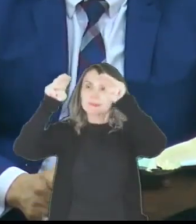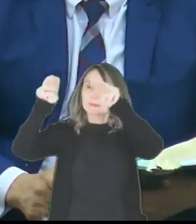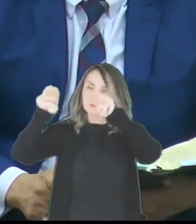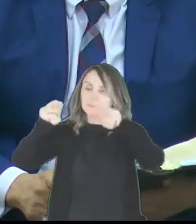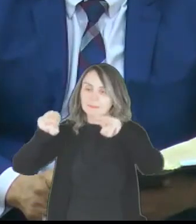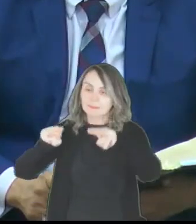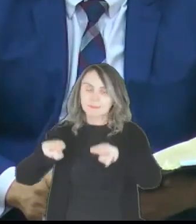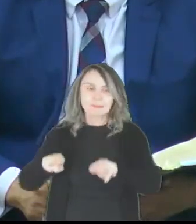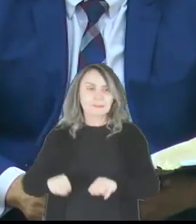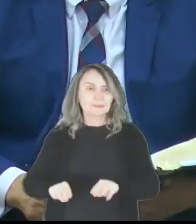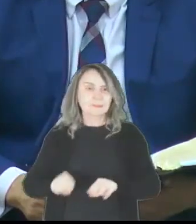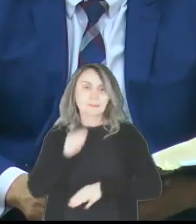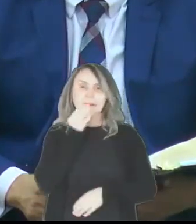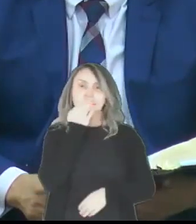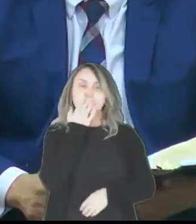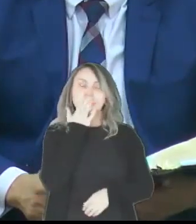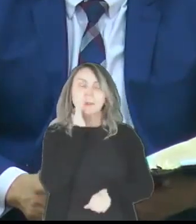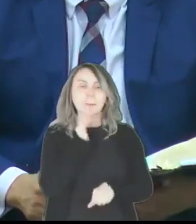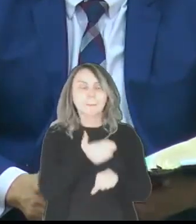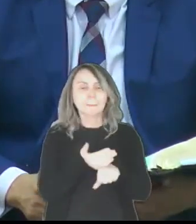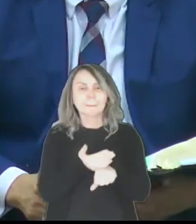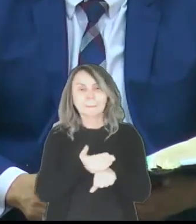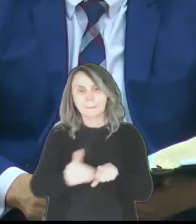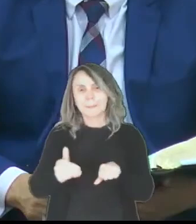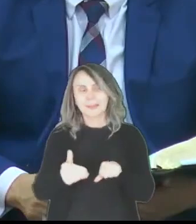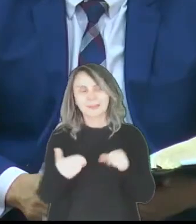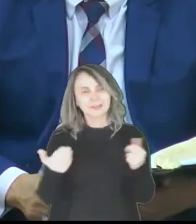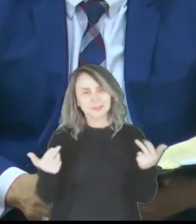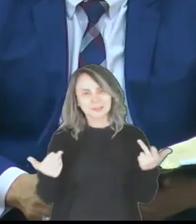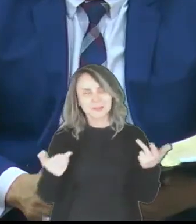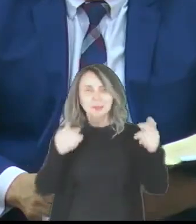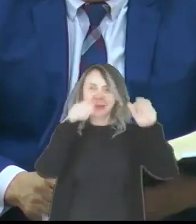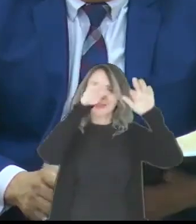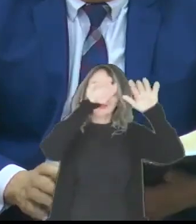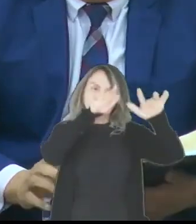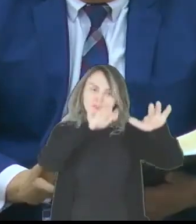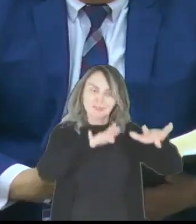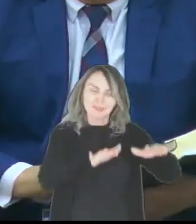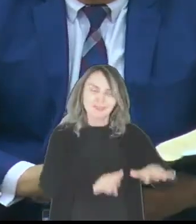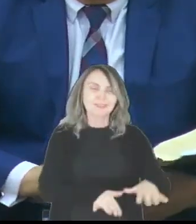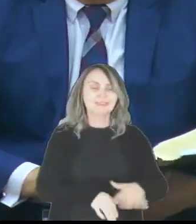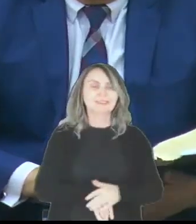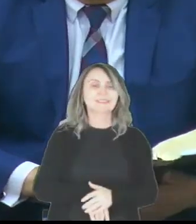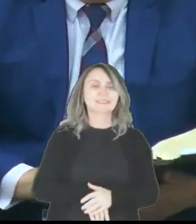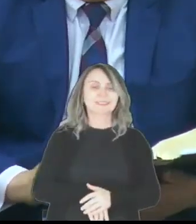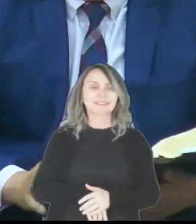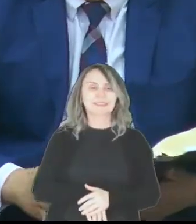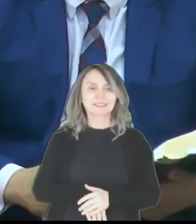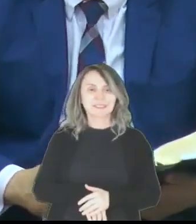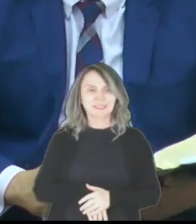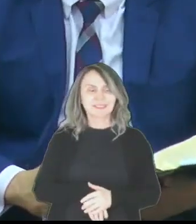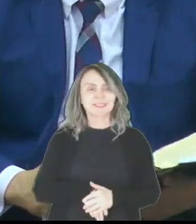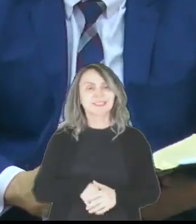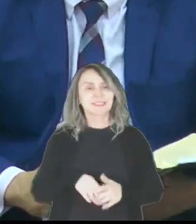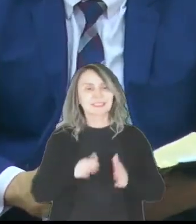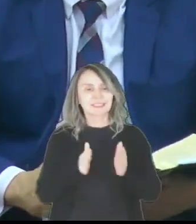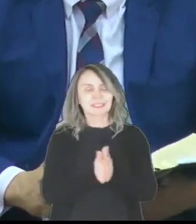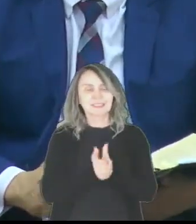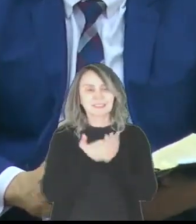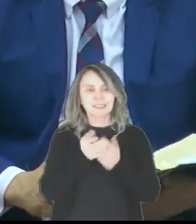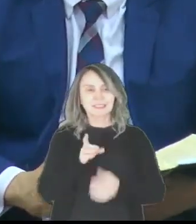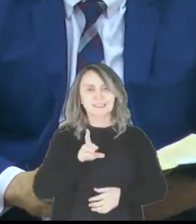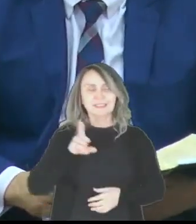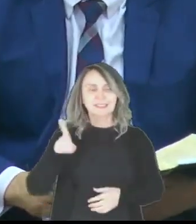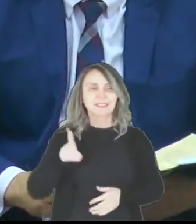era branco como a neve. Em Êxodo 16 e 14, eu não sei se dá para vocês observarem,